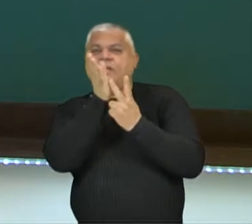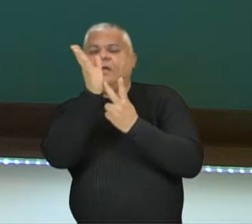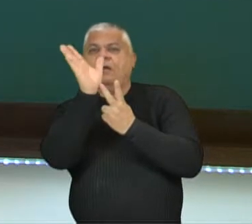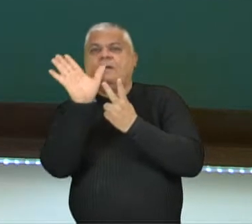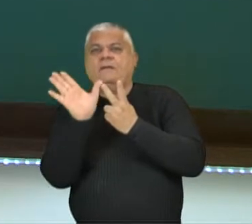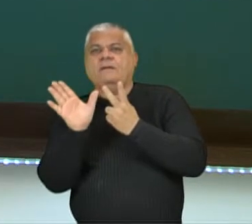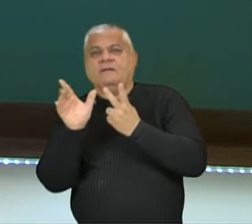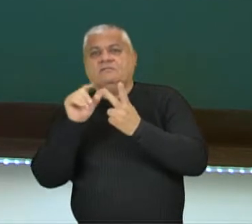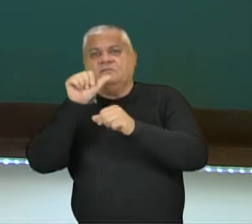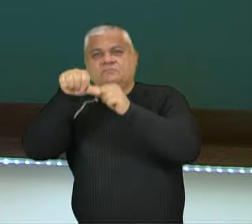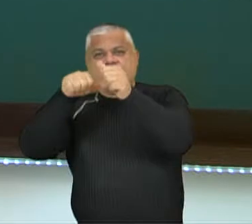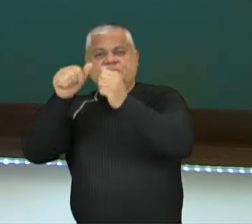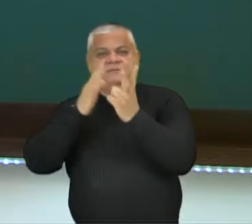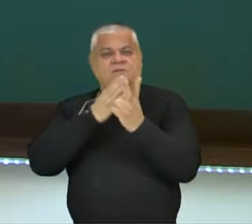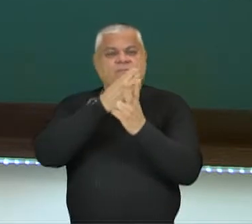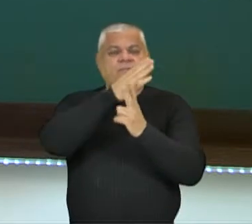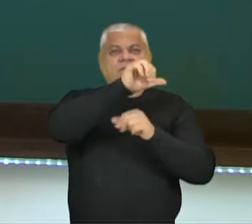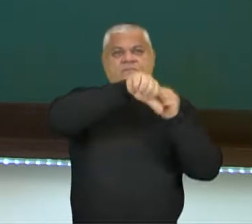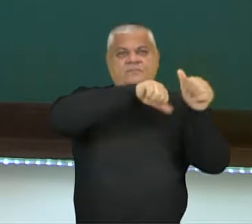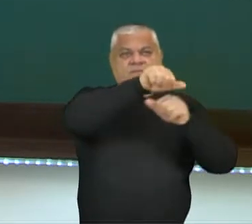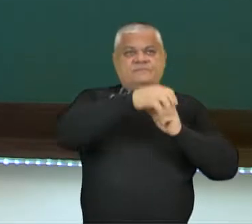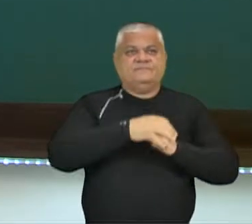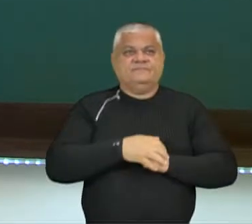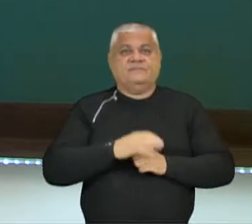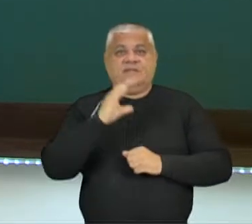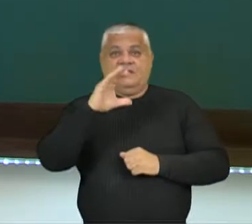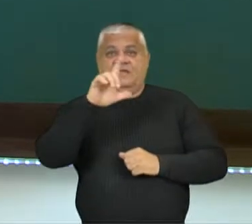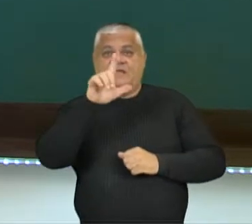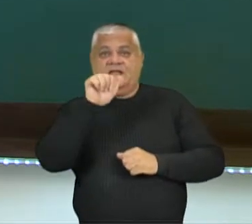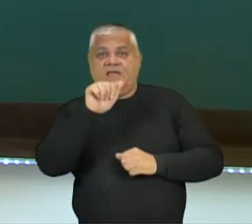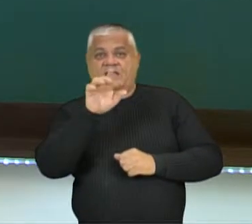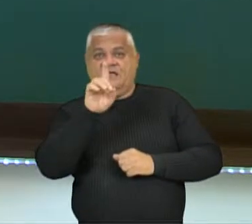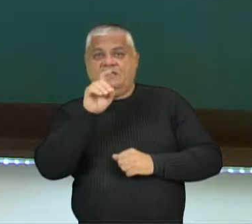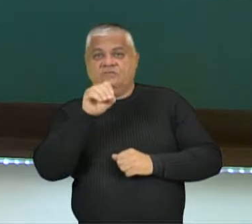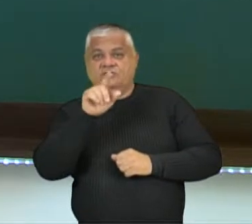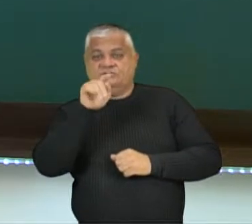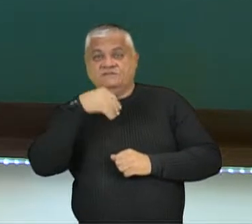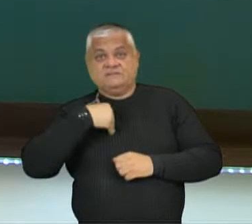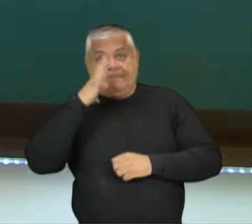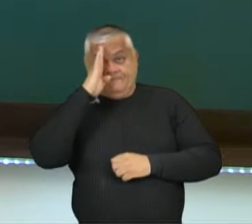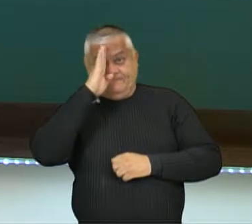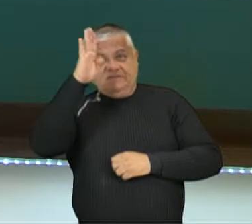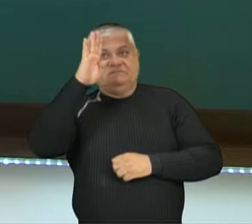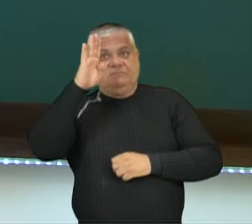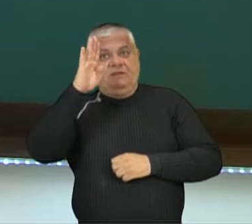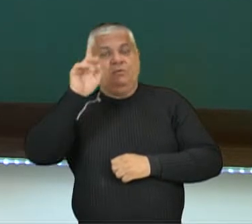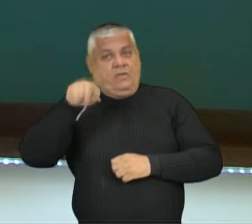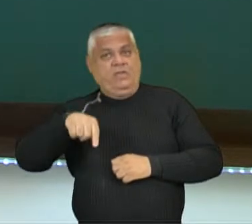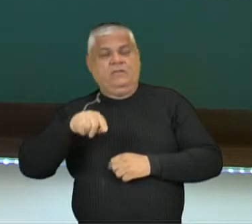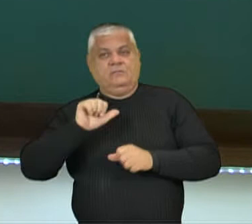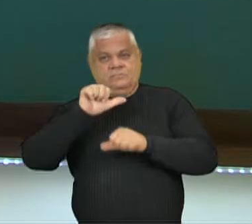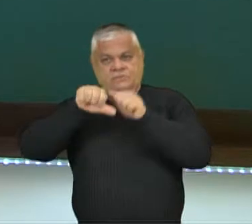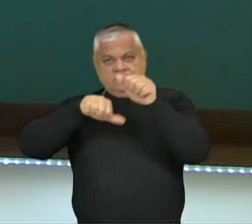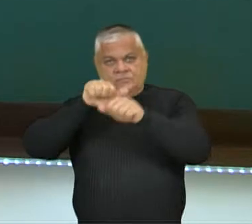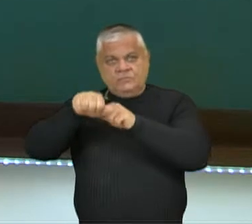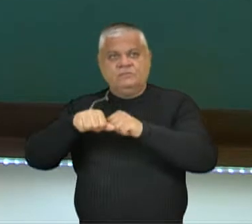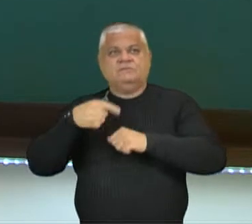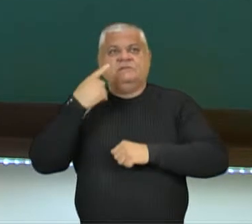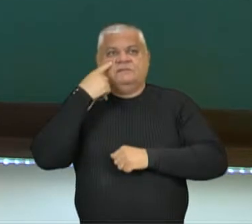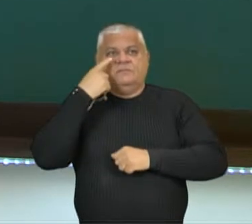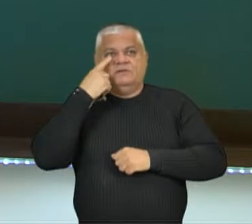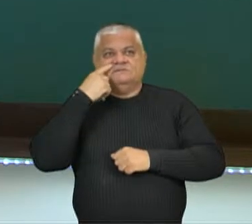árvores filogenéticas. A gente tem a cladogênese como principal evento de especiação. Então, aqui a gente